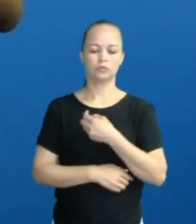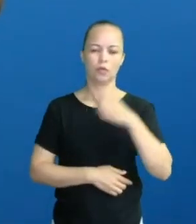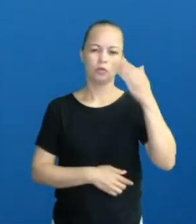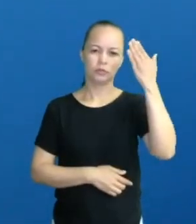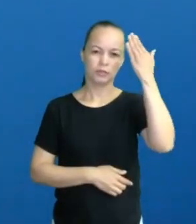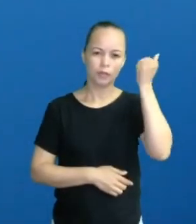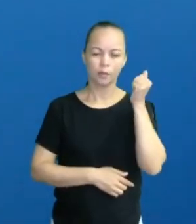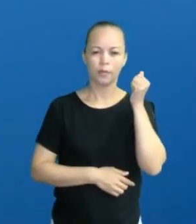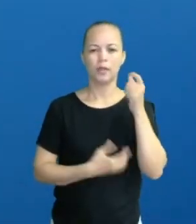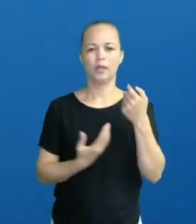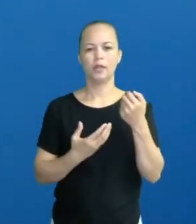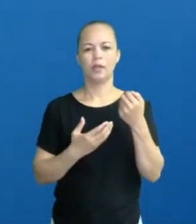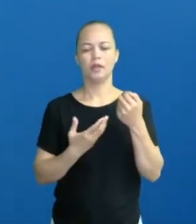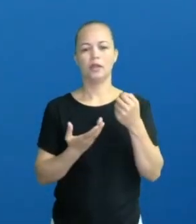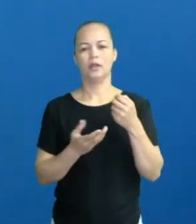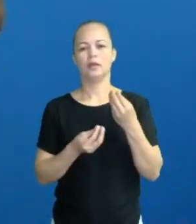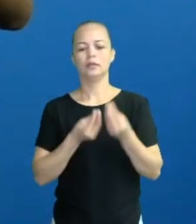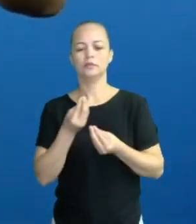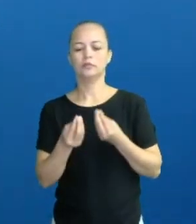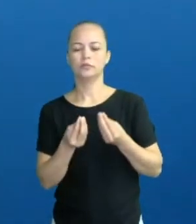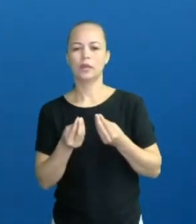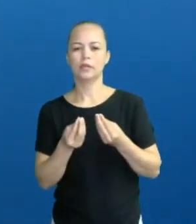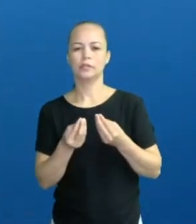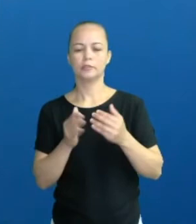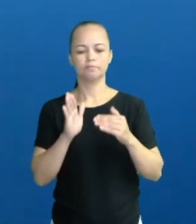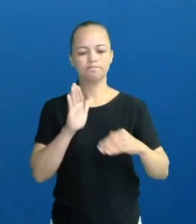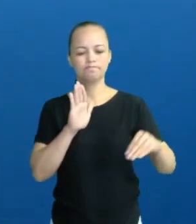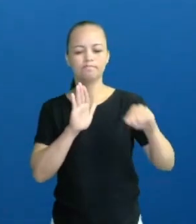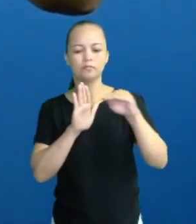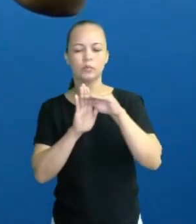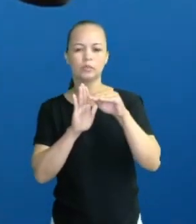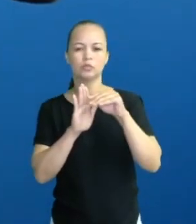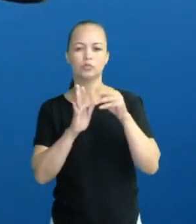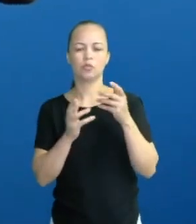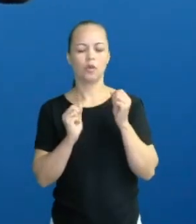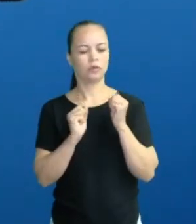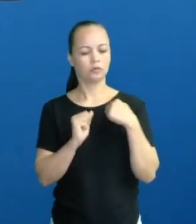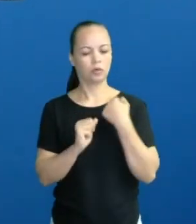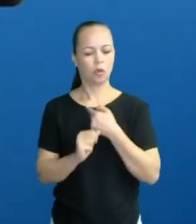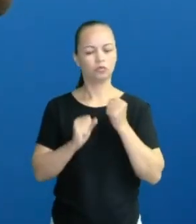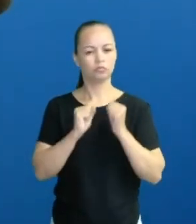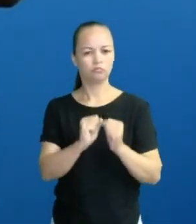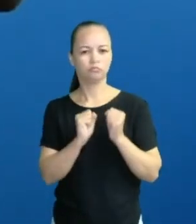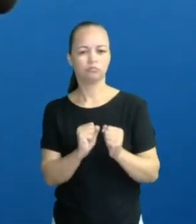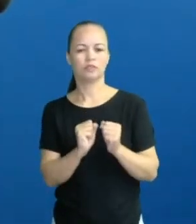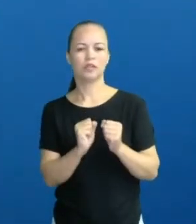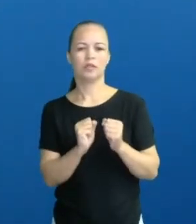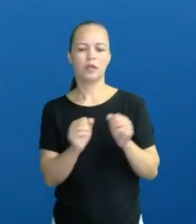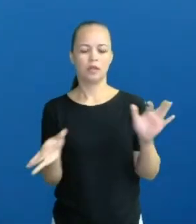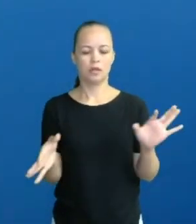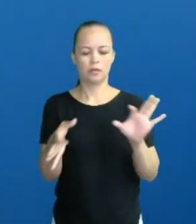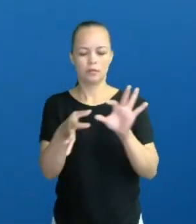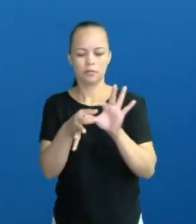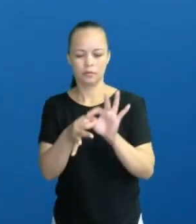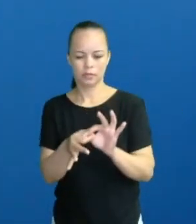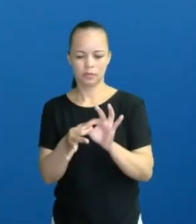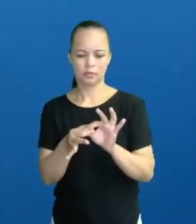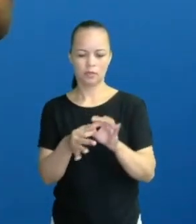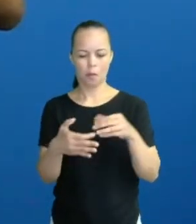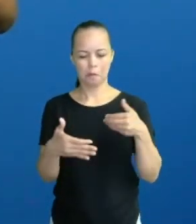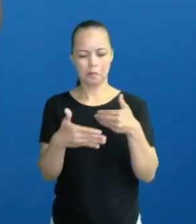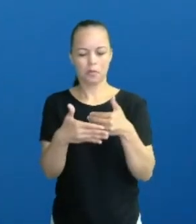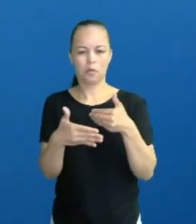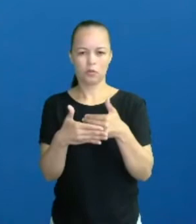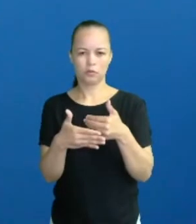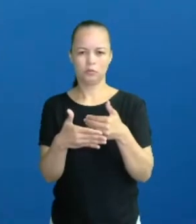tendo a possibilidade de construir nosso saber, mas acima de tudo é a gente poder fazer essa ligação que ela é muito próxima uma da